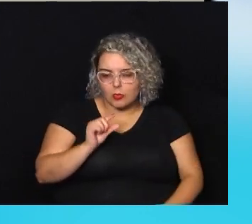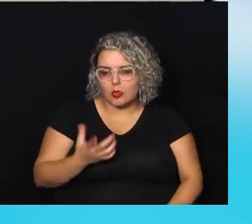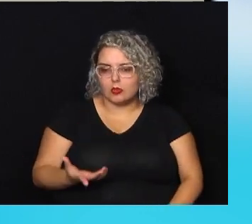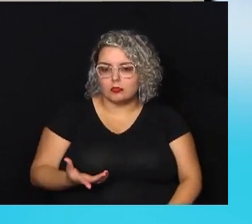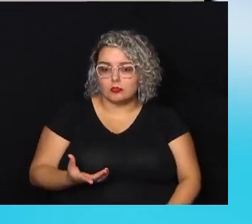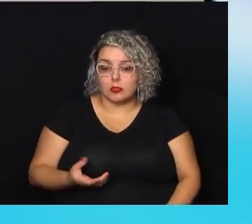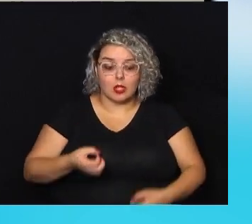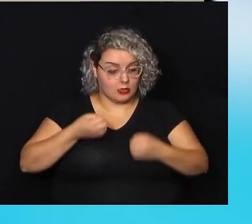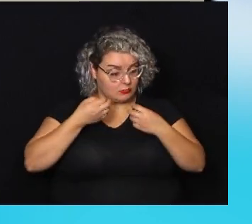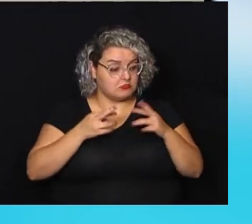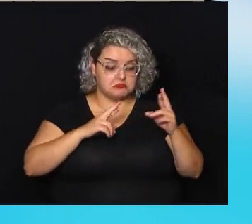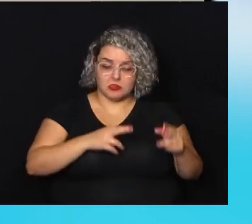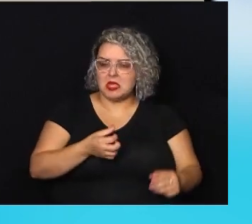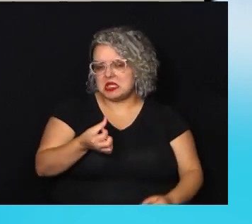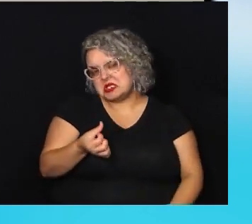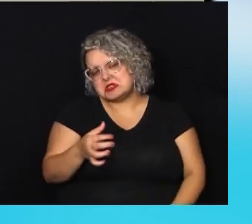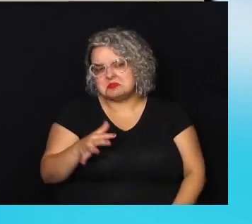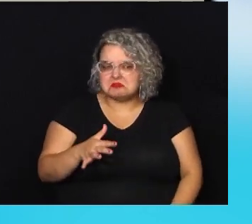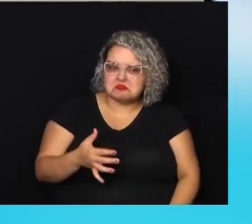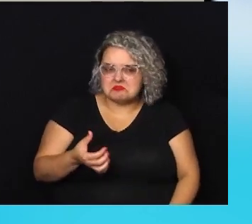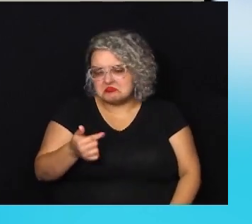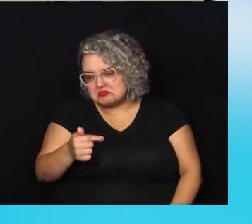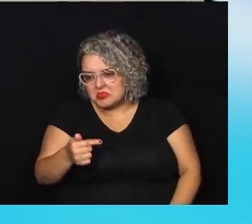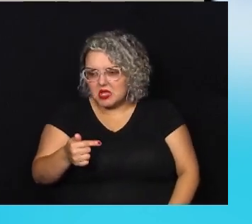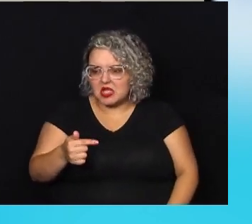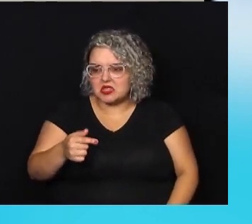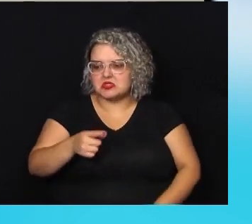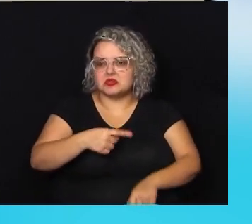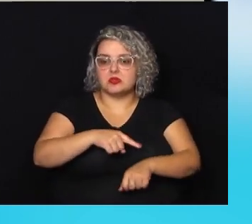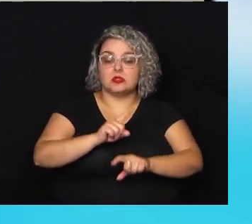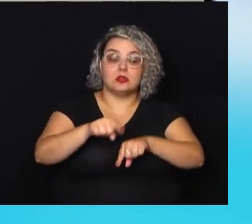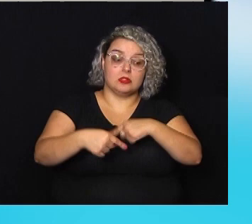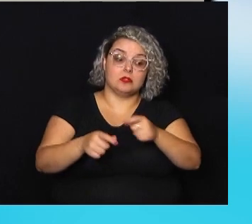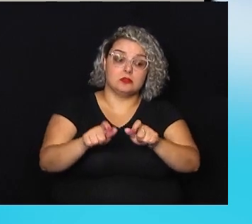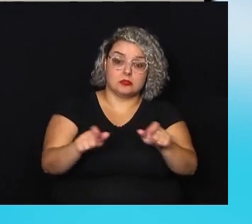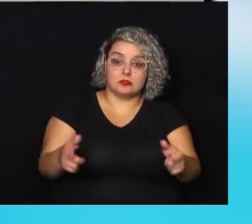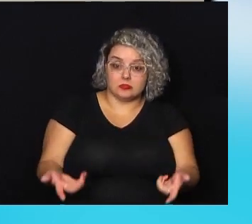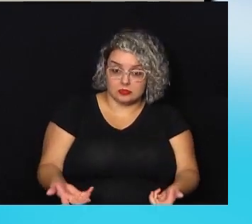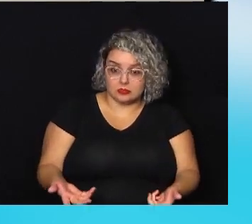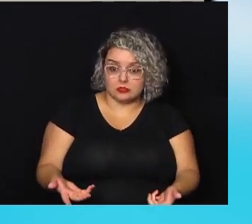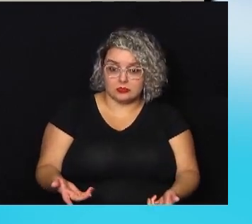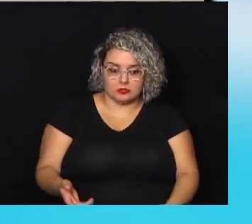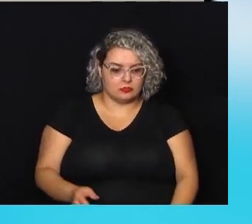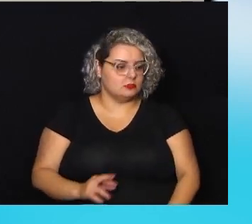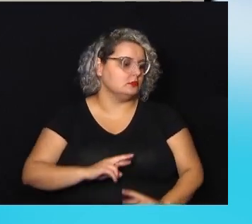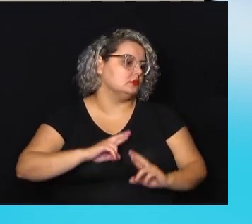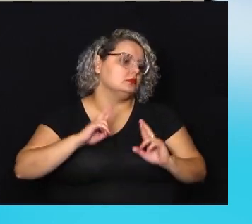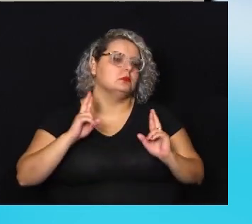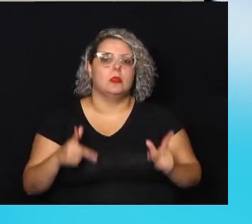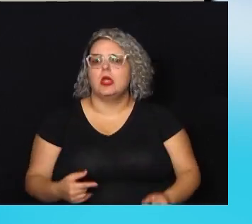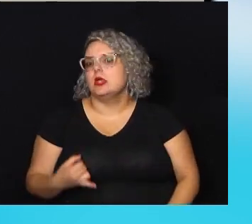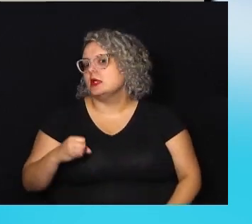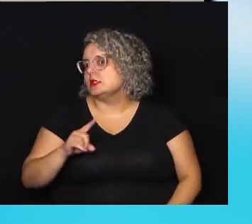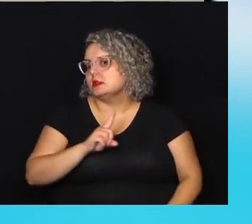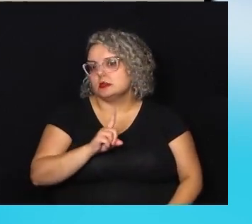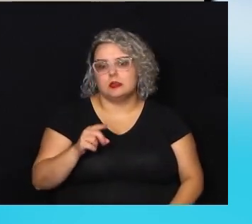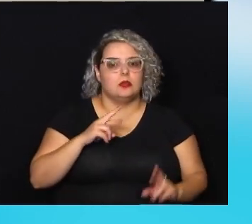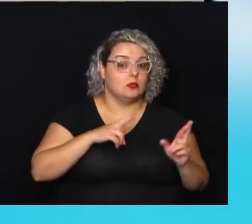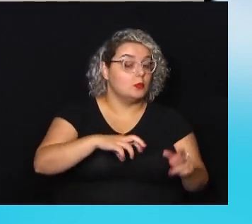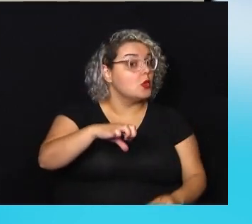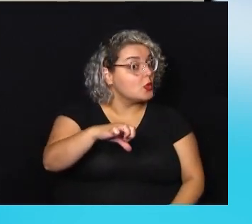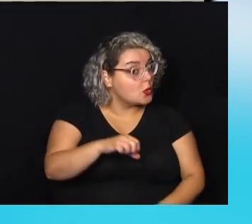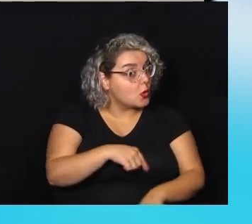dormidor curto, ou seja, ele fica bem dormindo 6, 7 horas. E aquelas outras pessoas que,